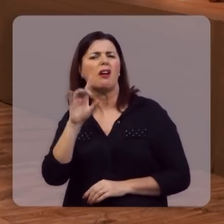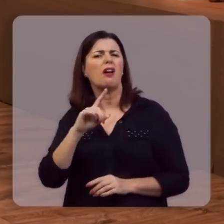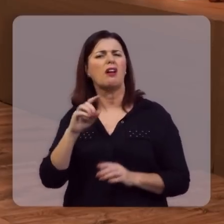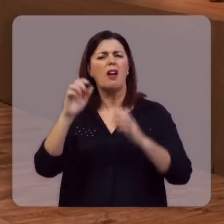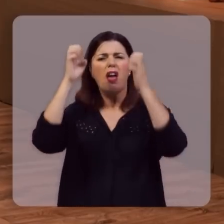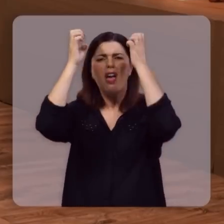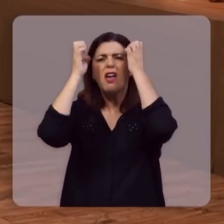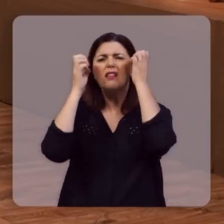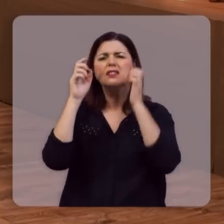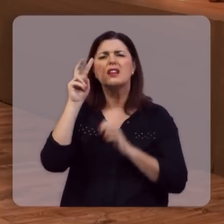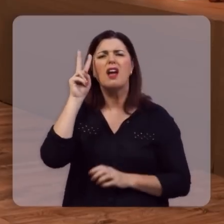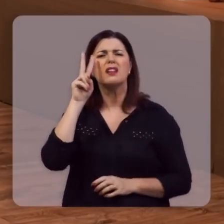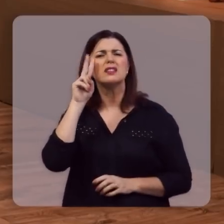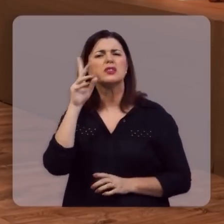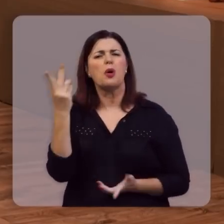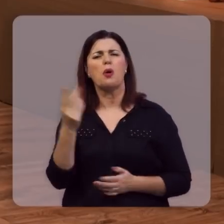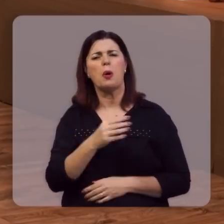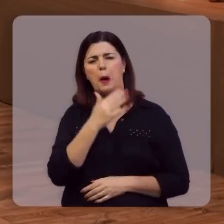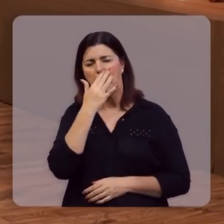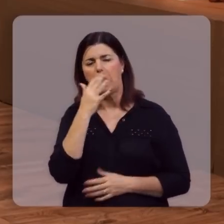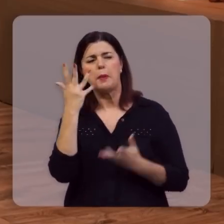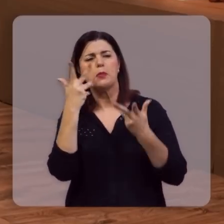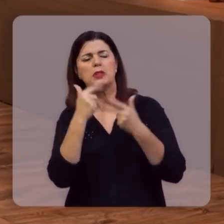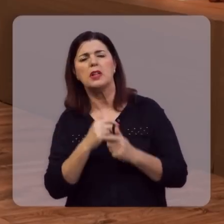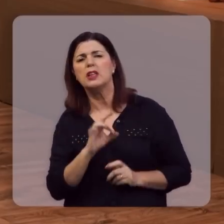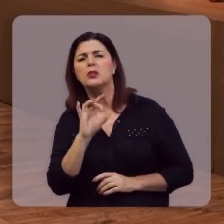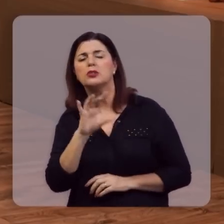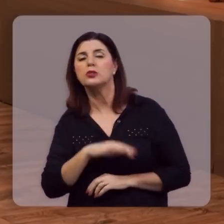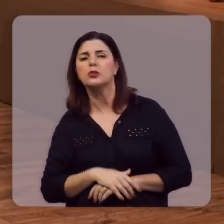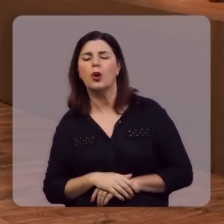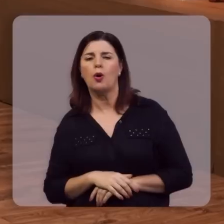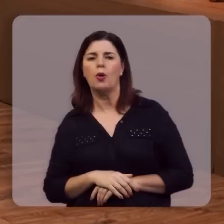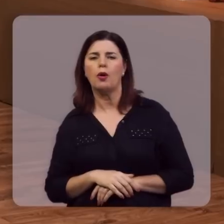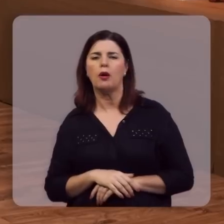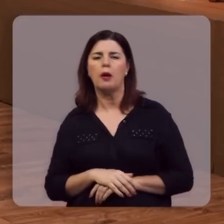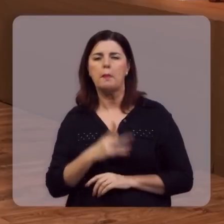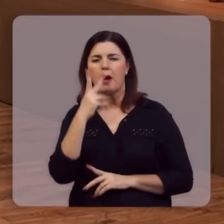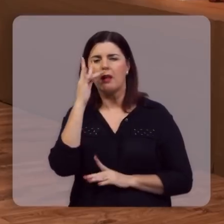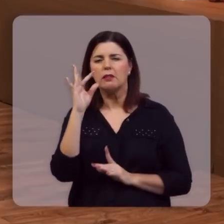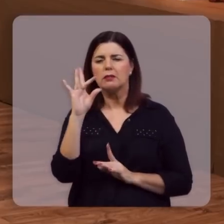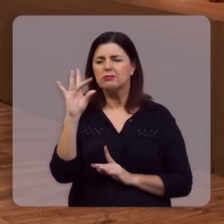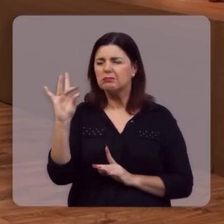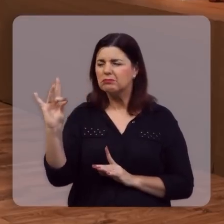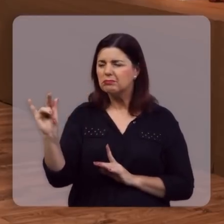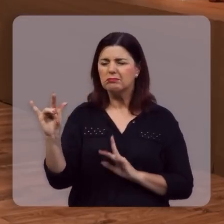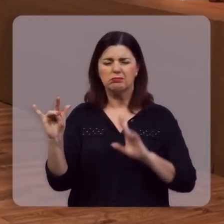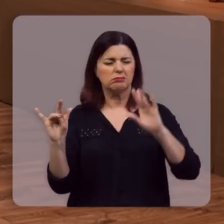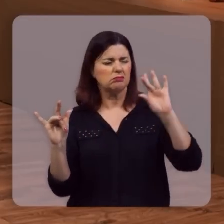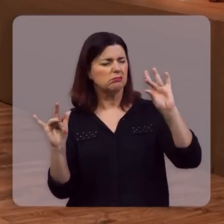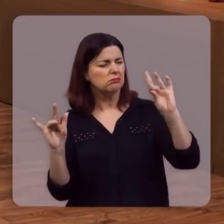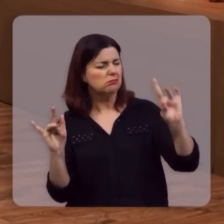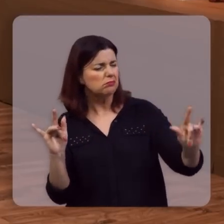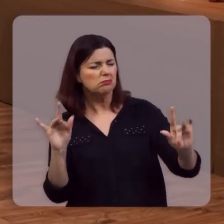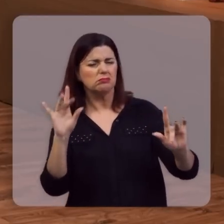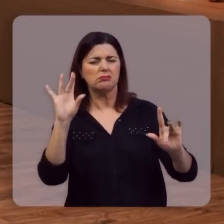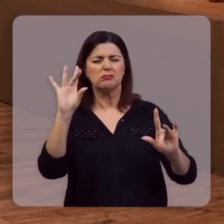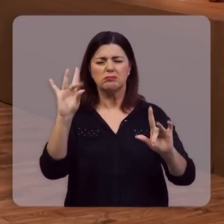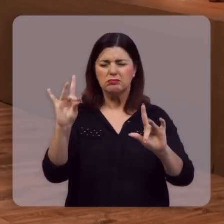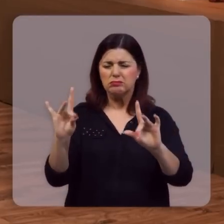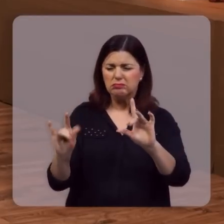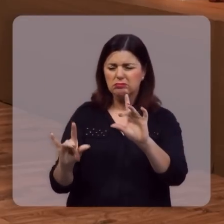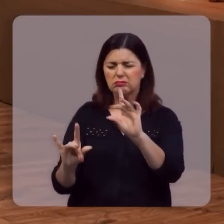uma novela, apenas. E vão desconstruindo, e vão colocando veneno